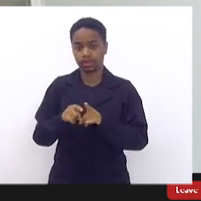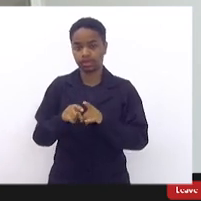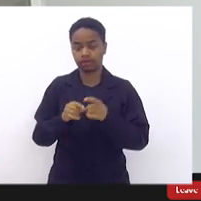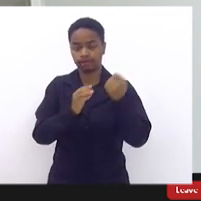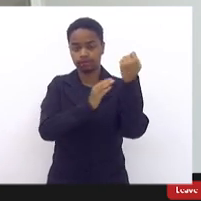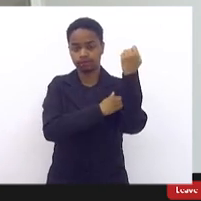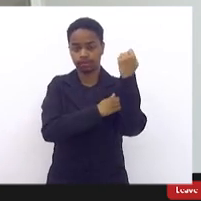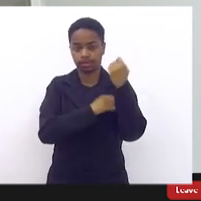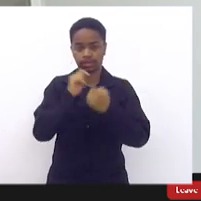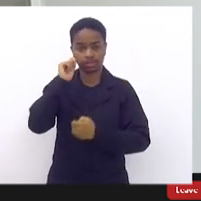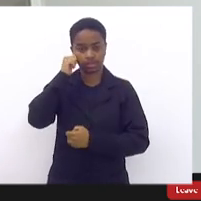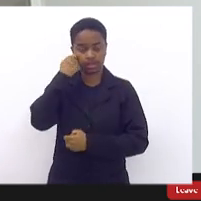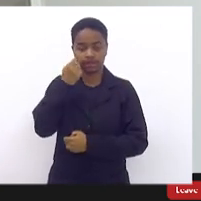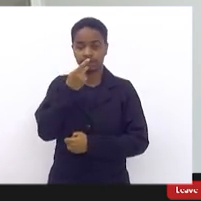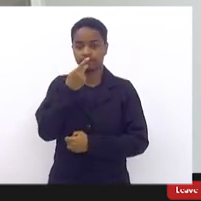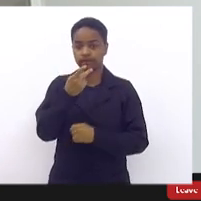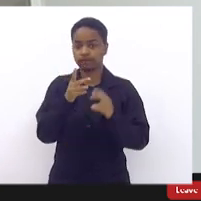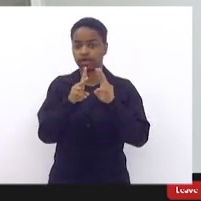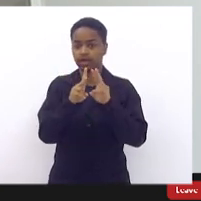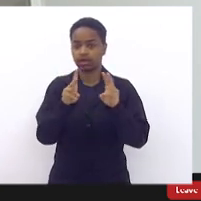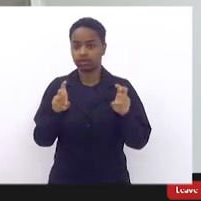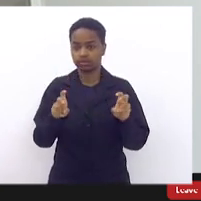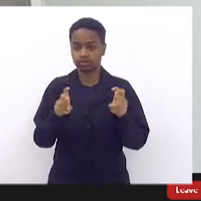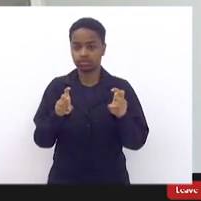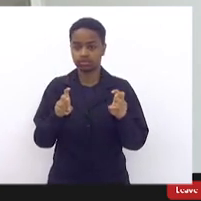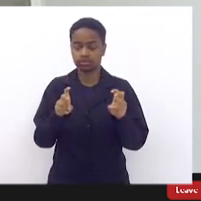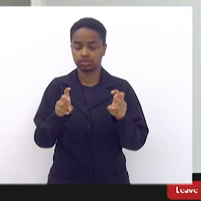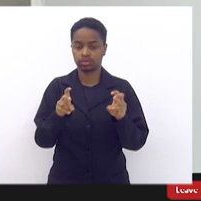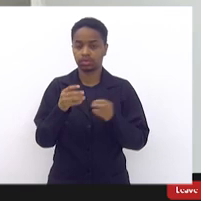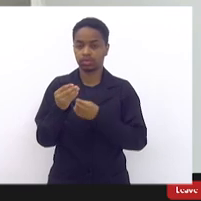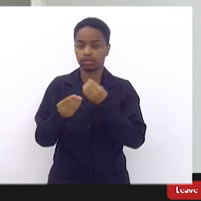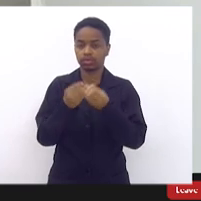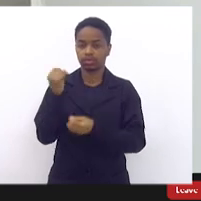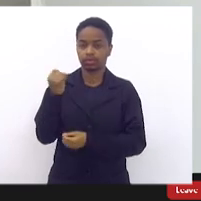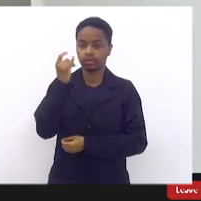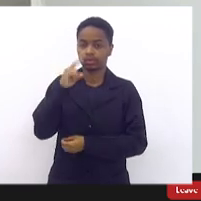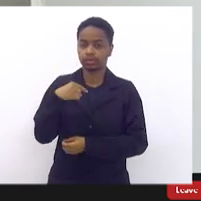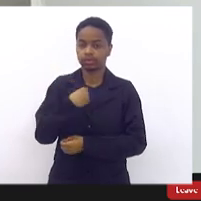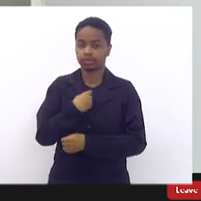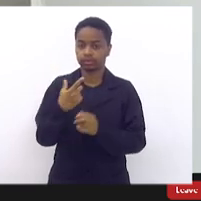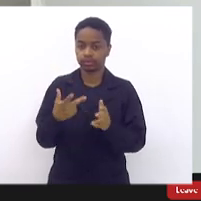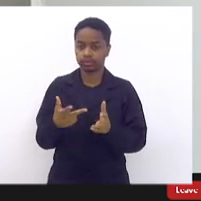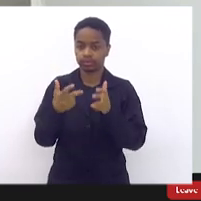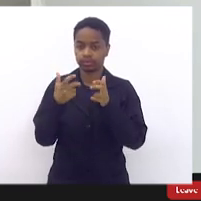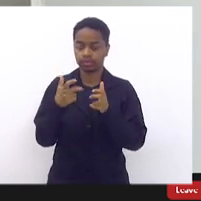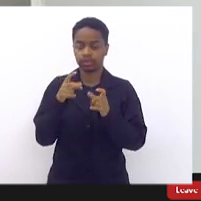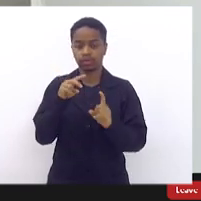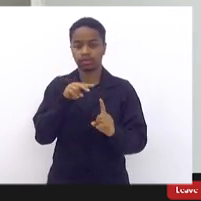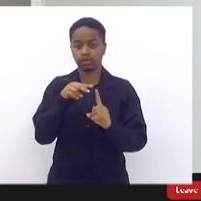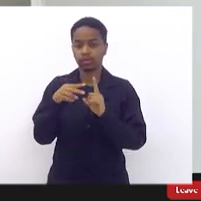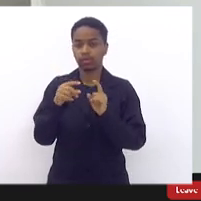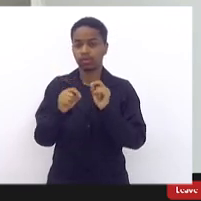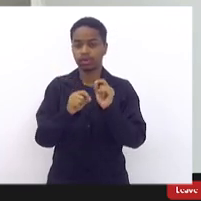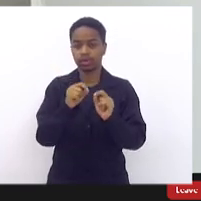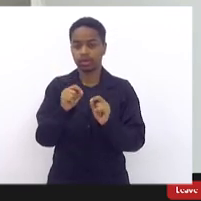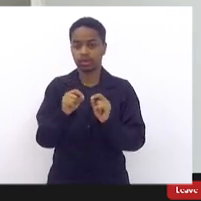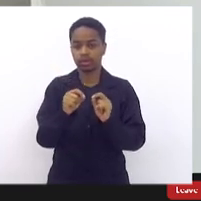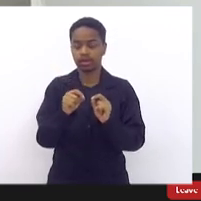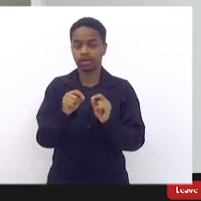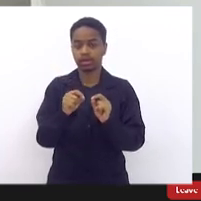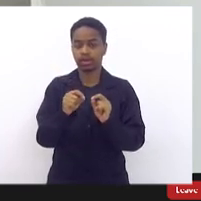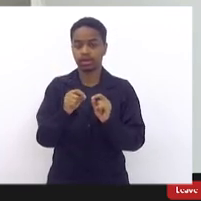sobre a importância da gente olhar para isso de uma perspectiva internacional mesmo. Né? Na medida que a gente fala